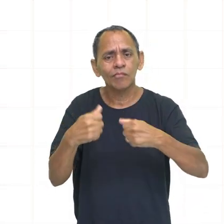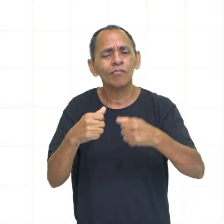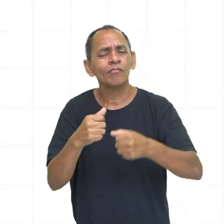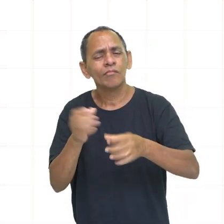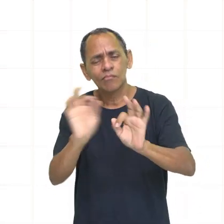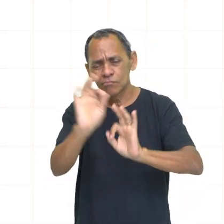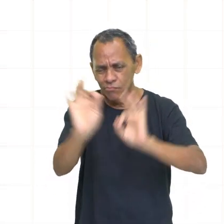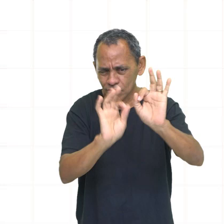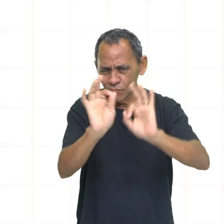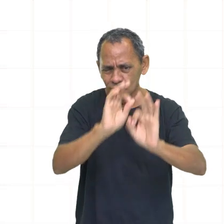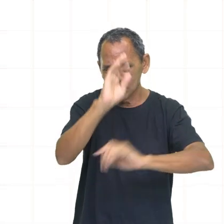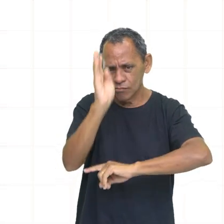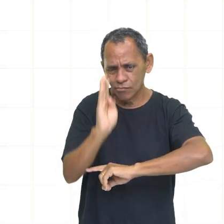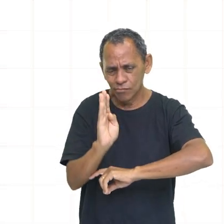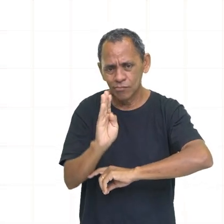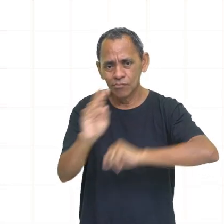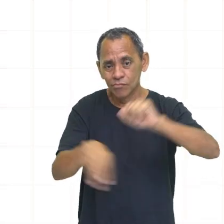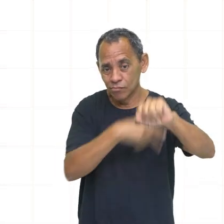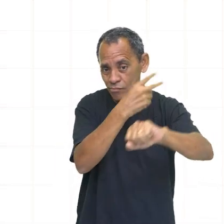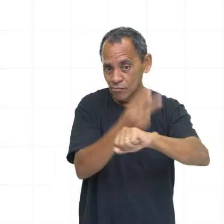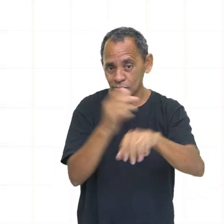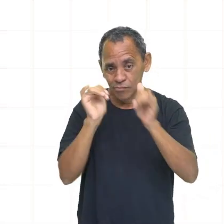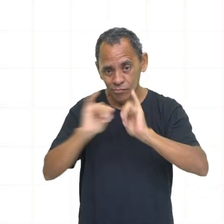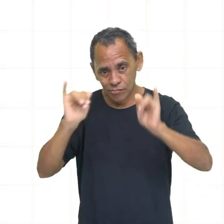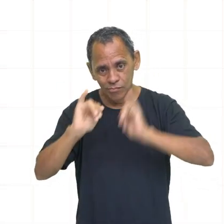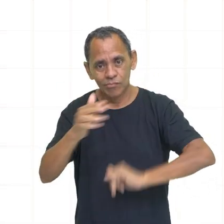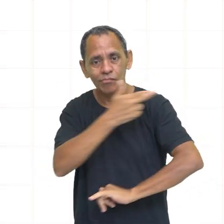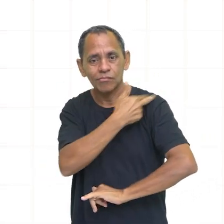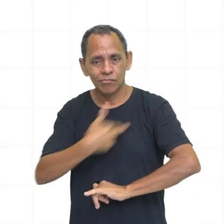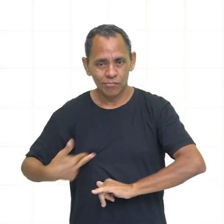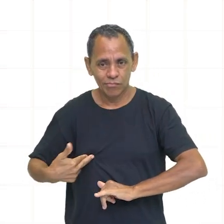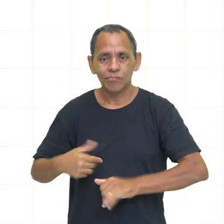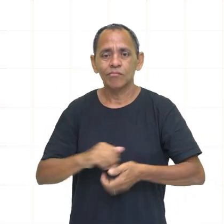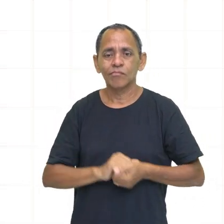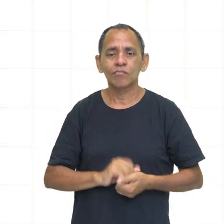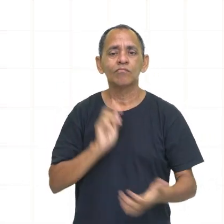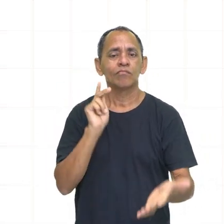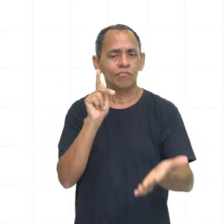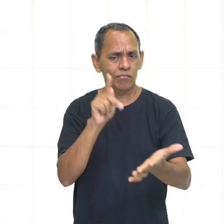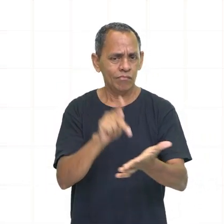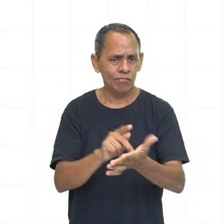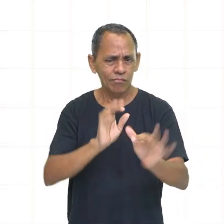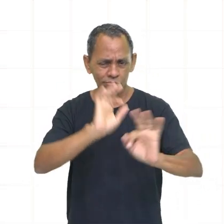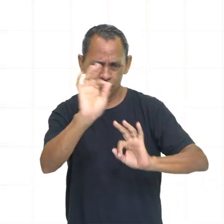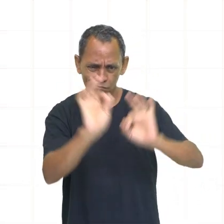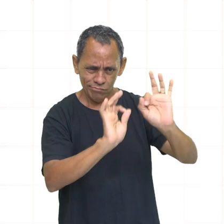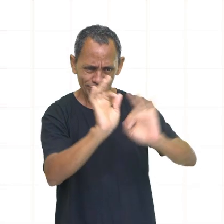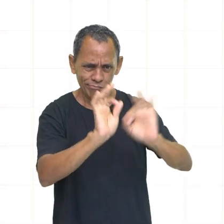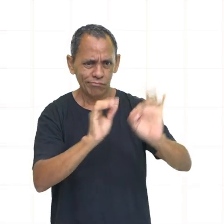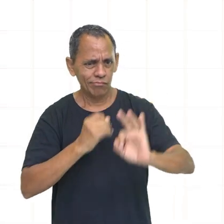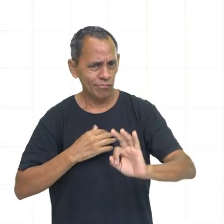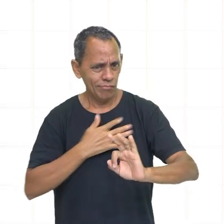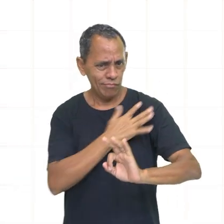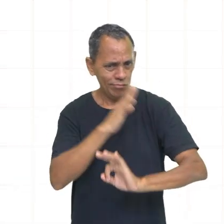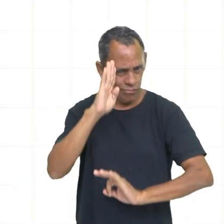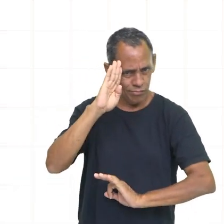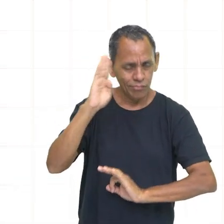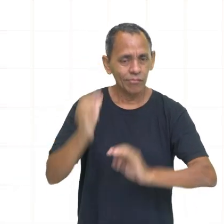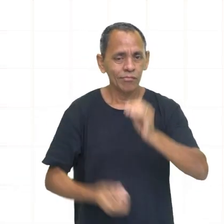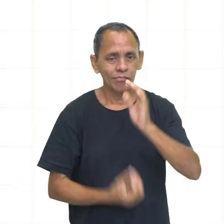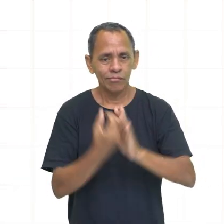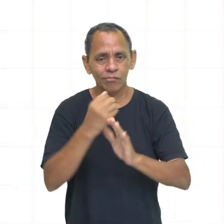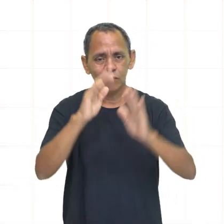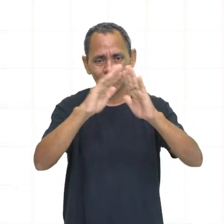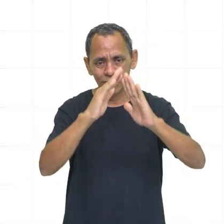necessidade de estabilizar o país no pós-proclamação da República e vai reorganizar o